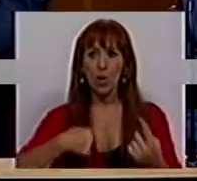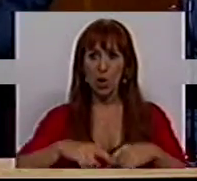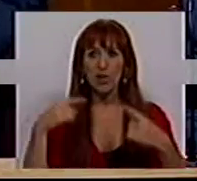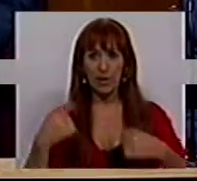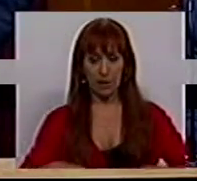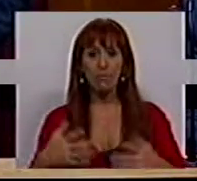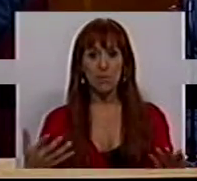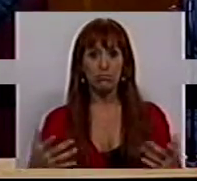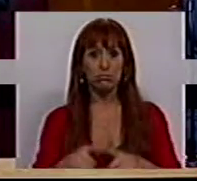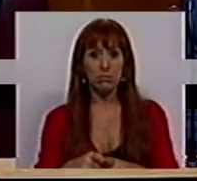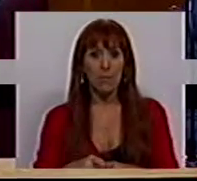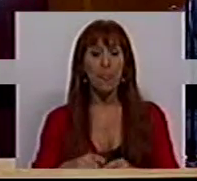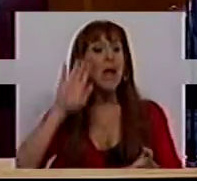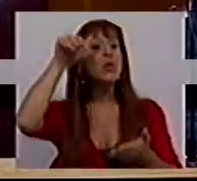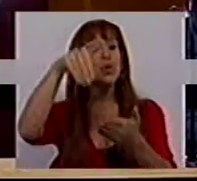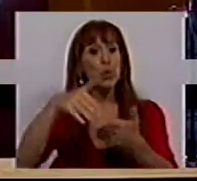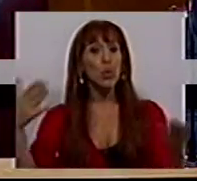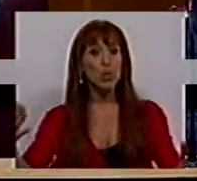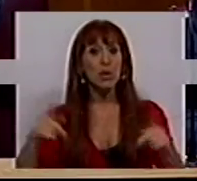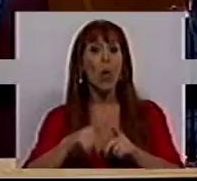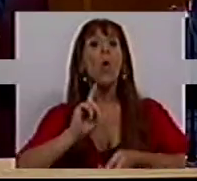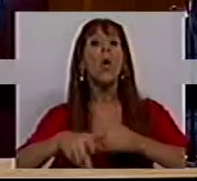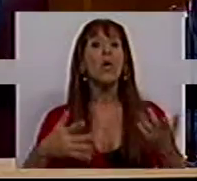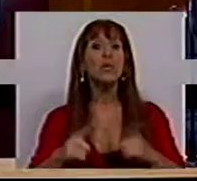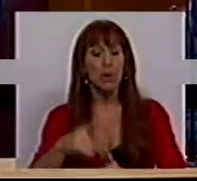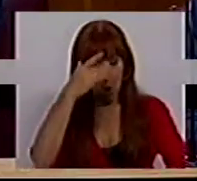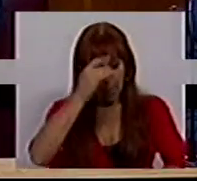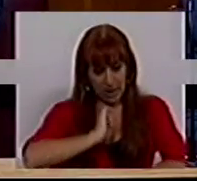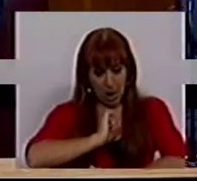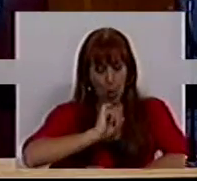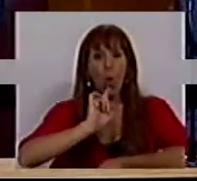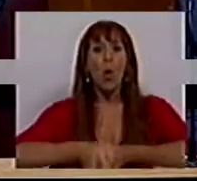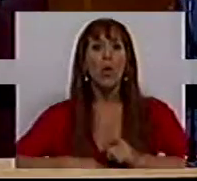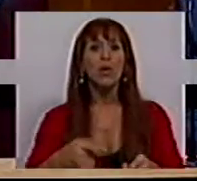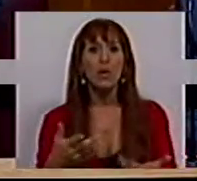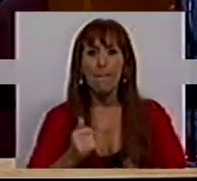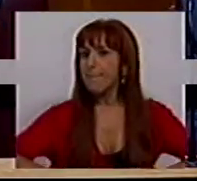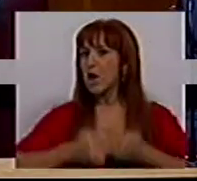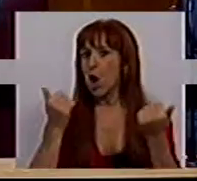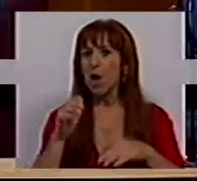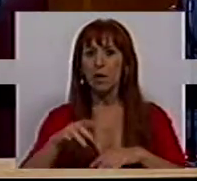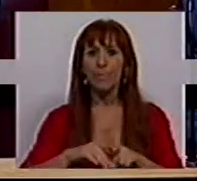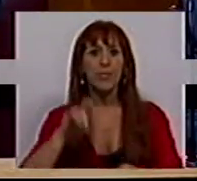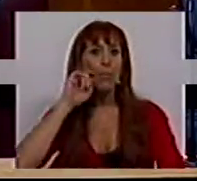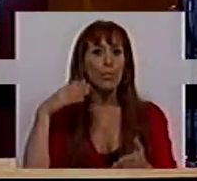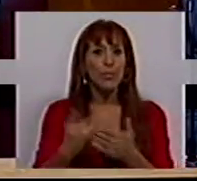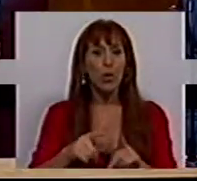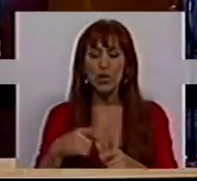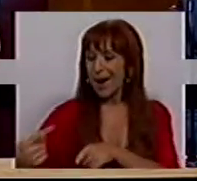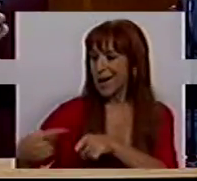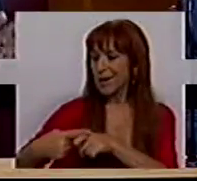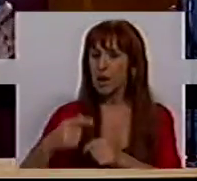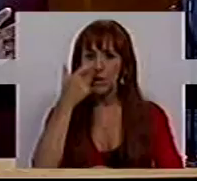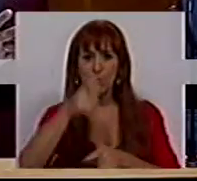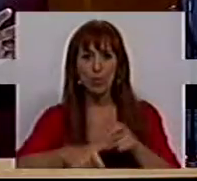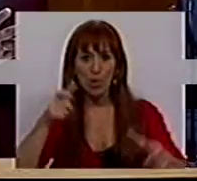Nós temos uma solução que é, do nosso ponto de vista, a que melhor protege o